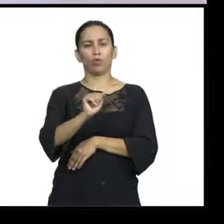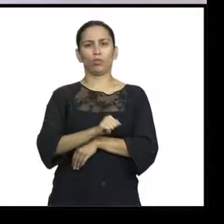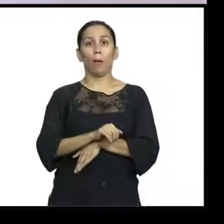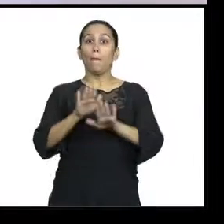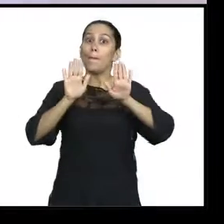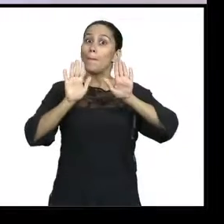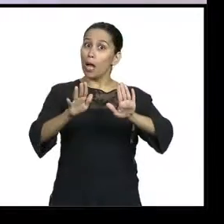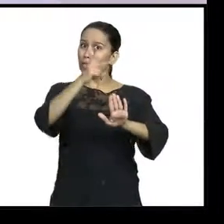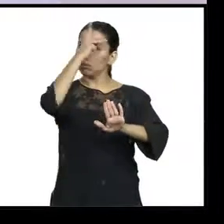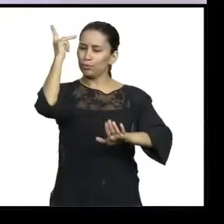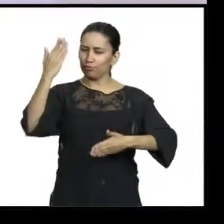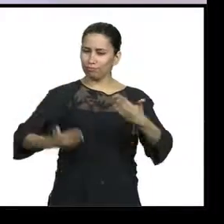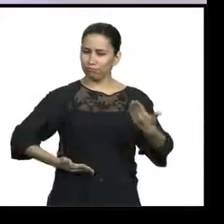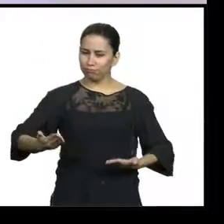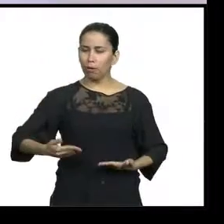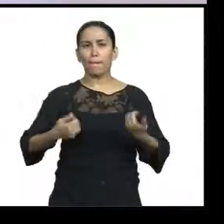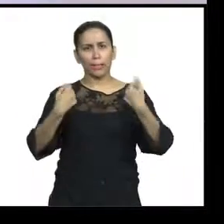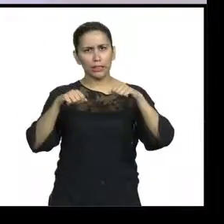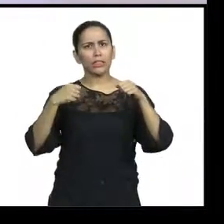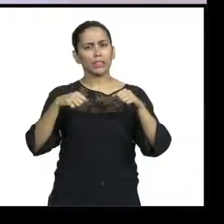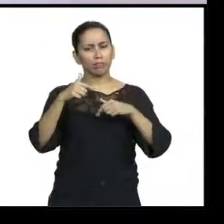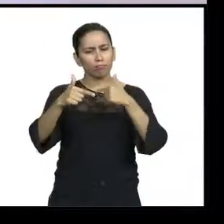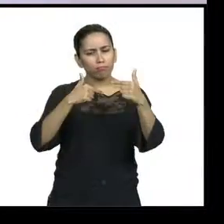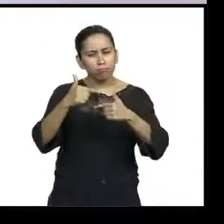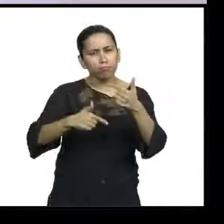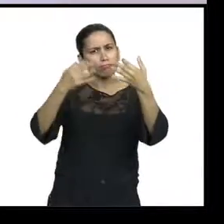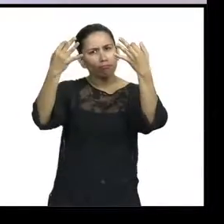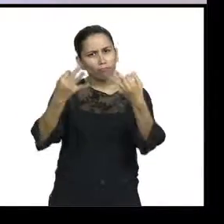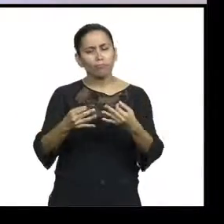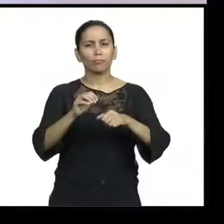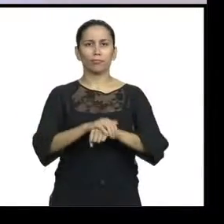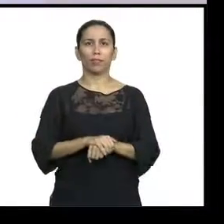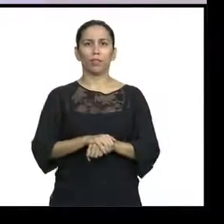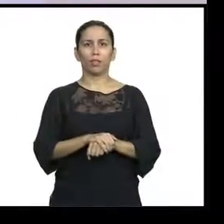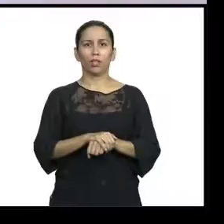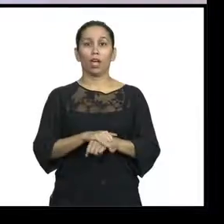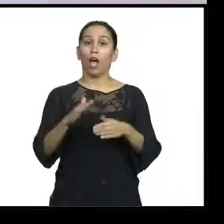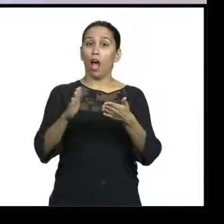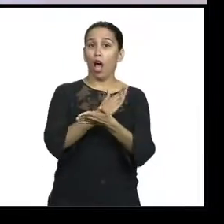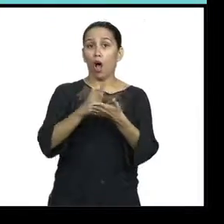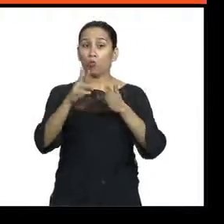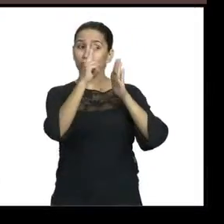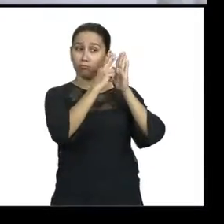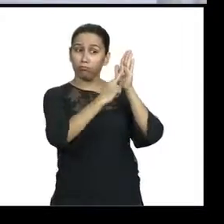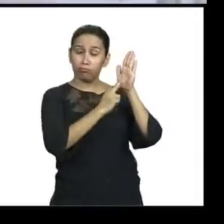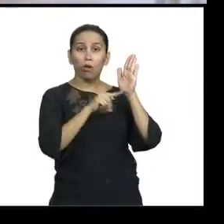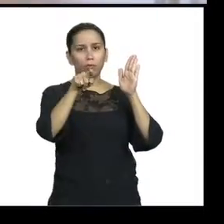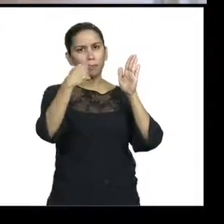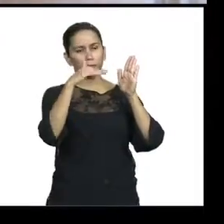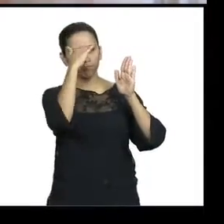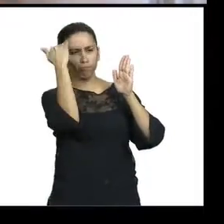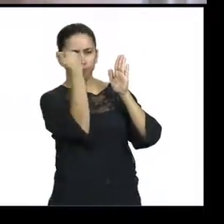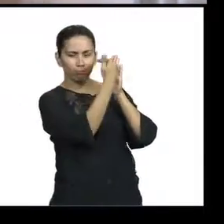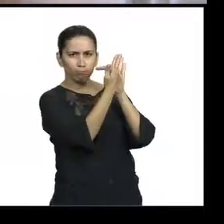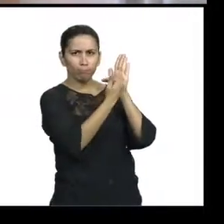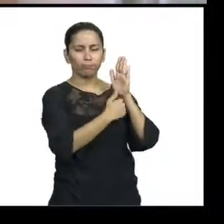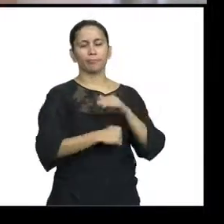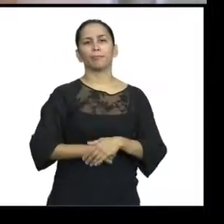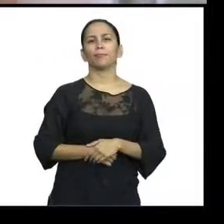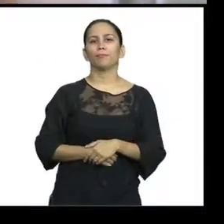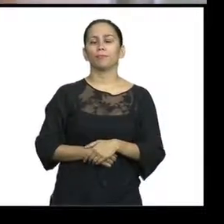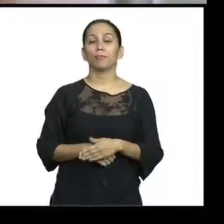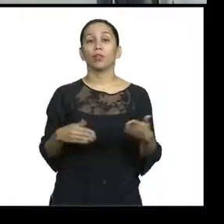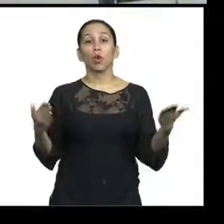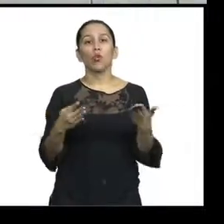deve fazer a sua parte. Afinal, alguns procedimentos de segurança dependem exclusivamente de você. Hoje você vai